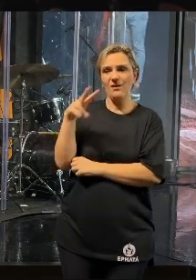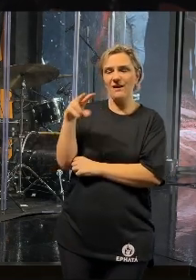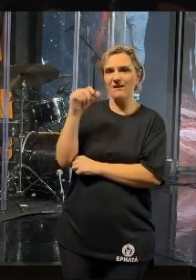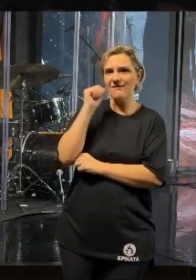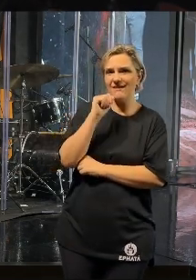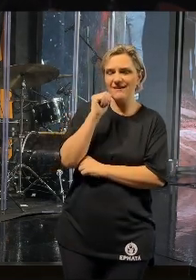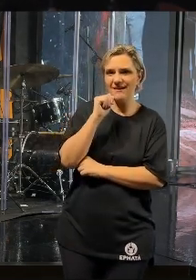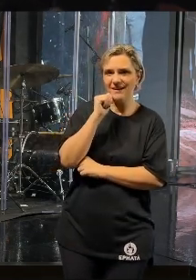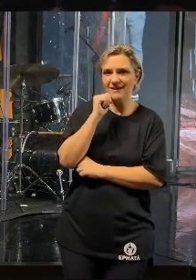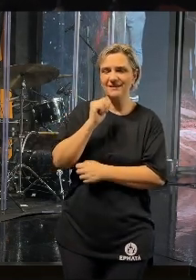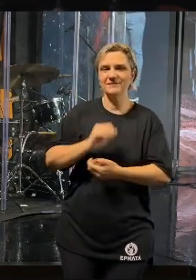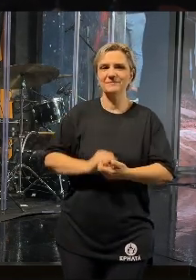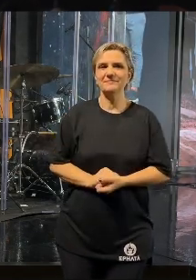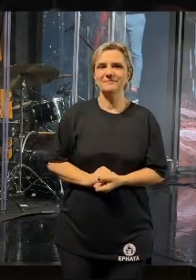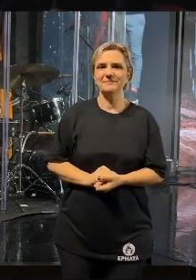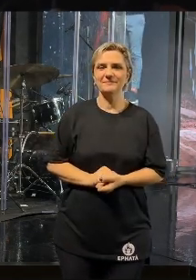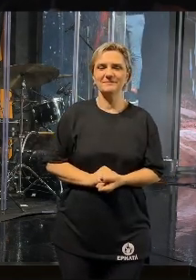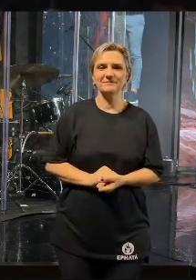ela